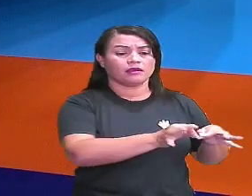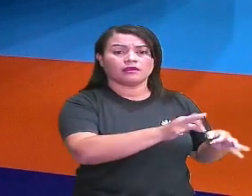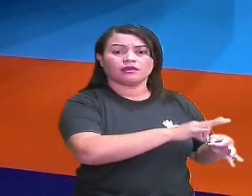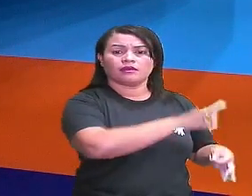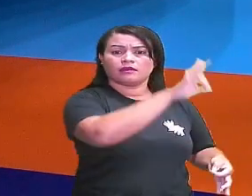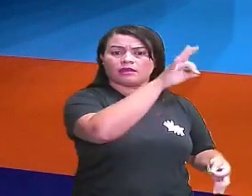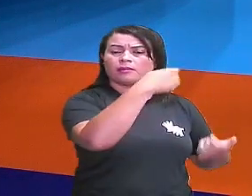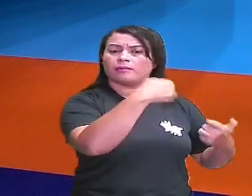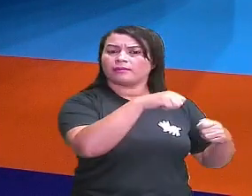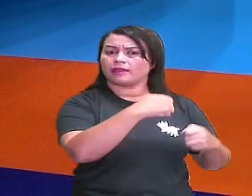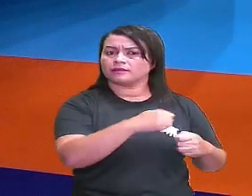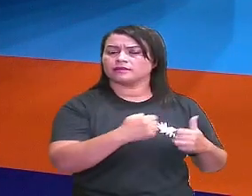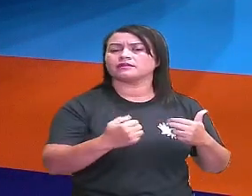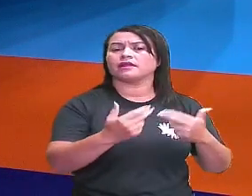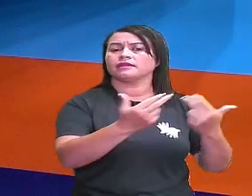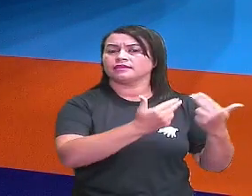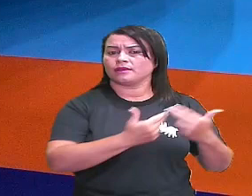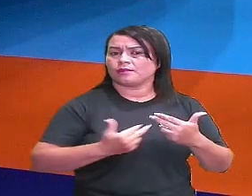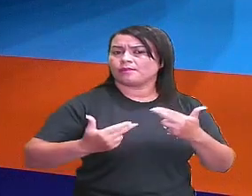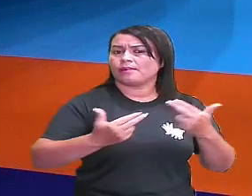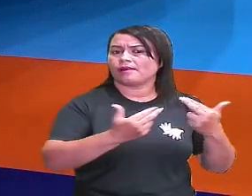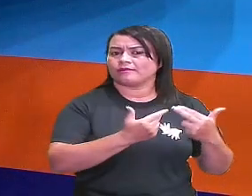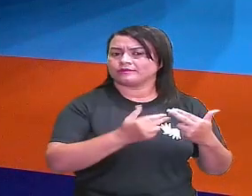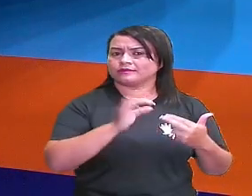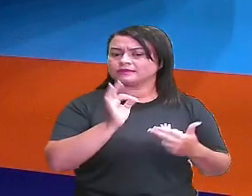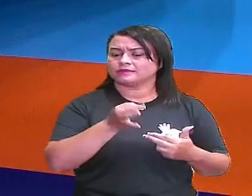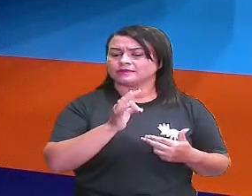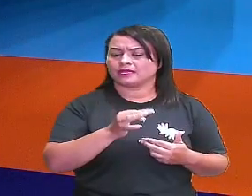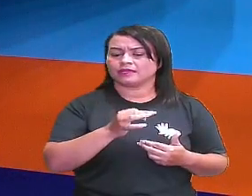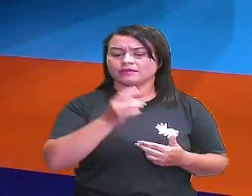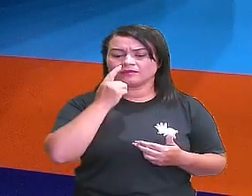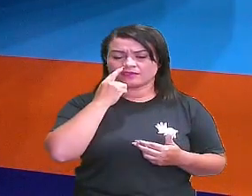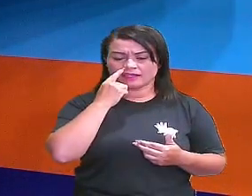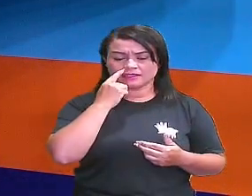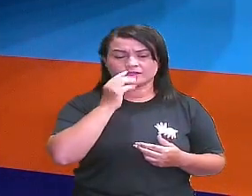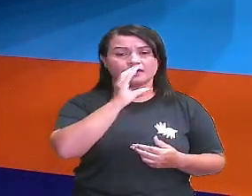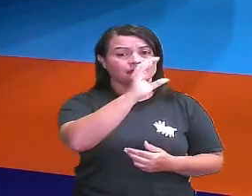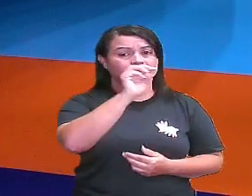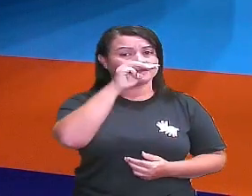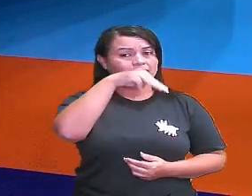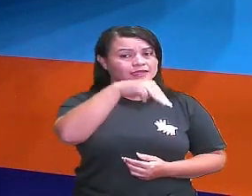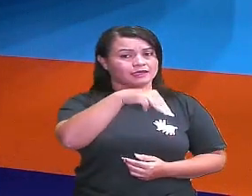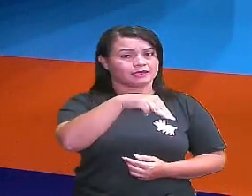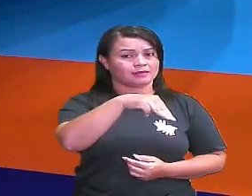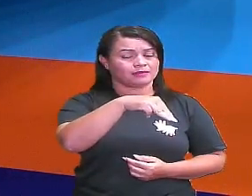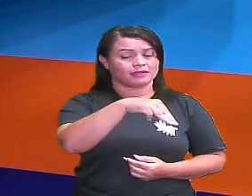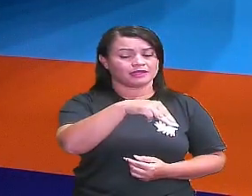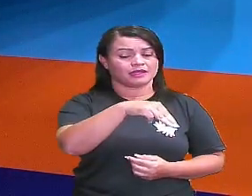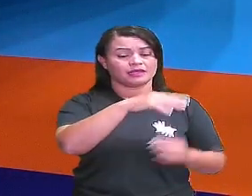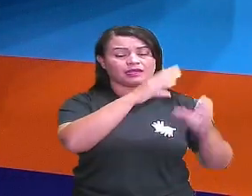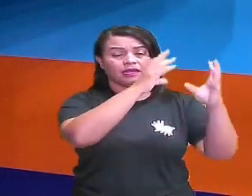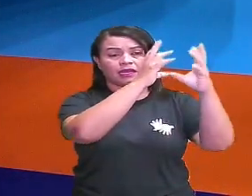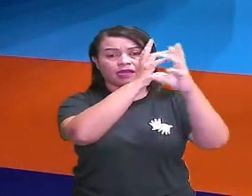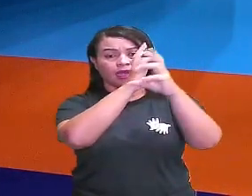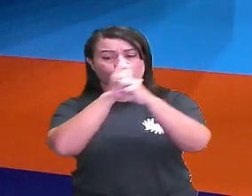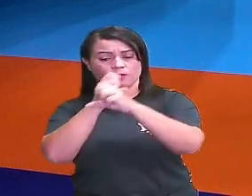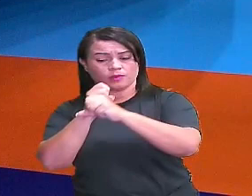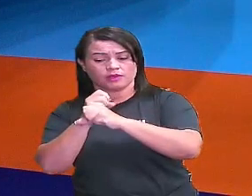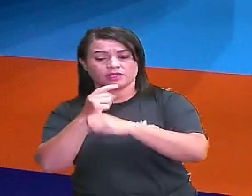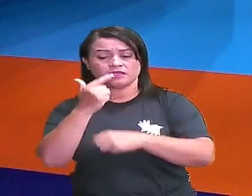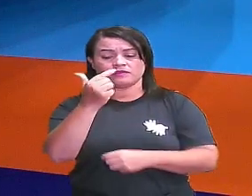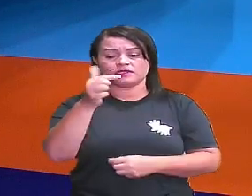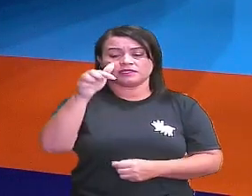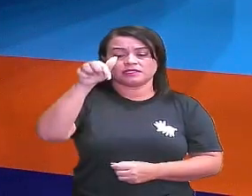mesma unidade, tá? Então vejam que está tudo em centímetros. Então calculei os 3,